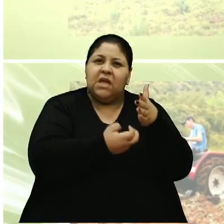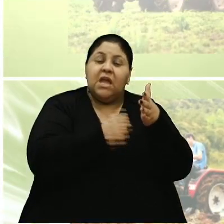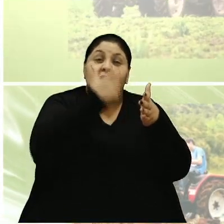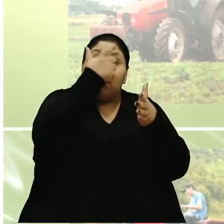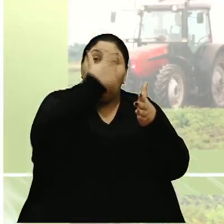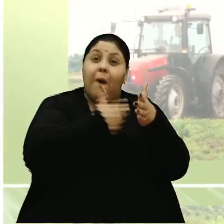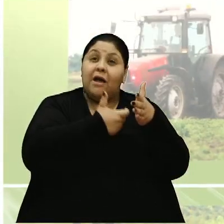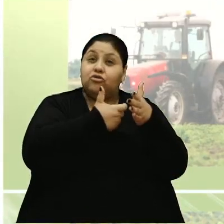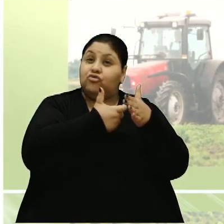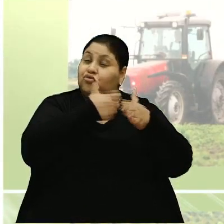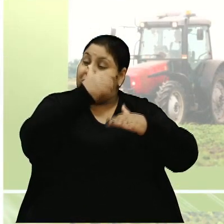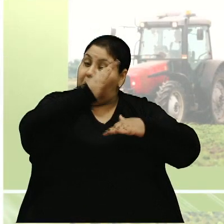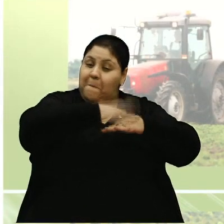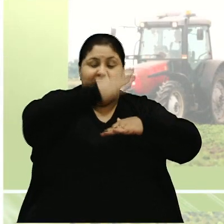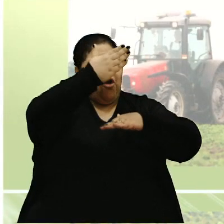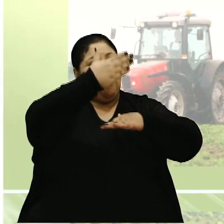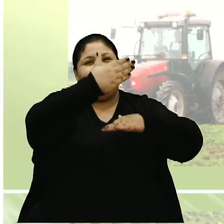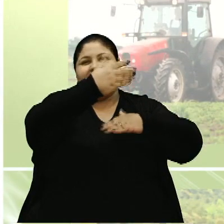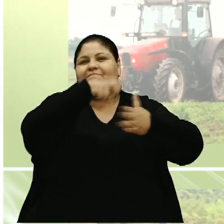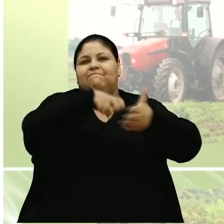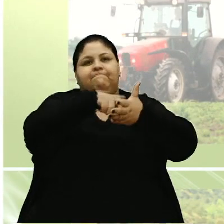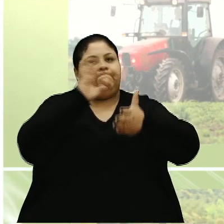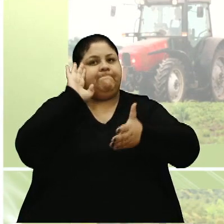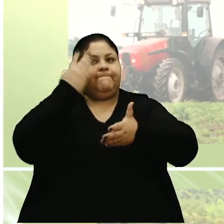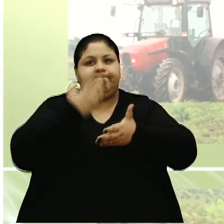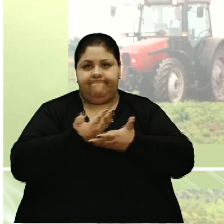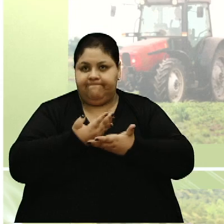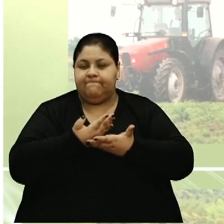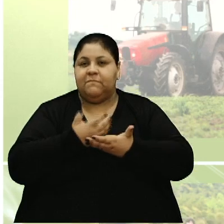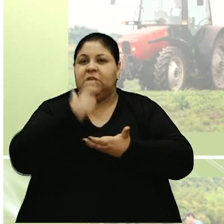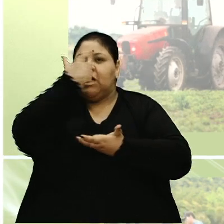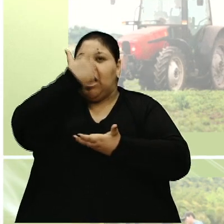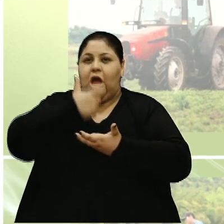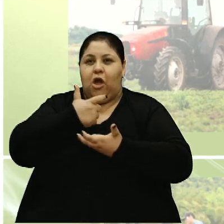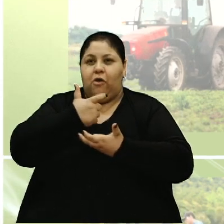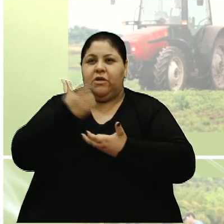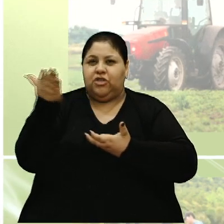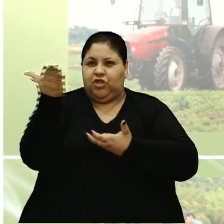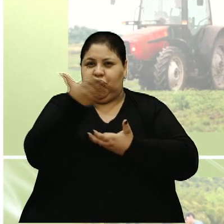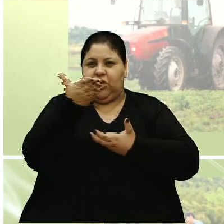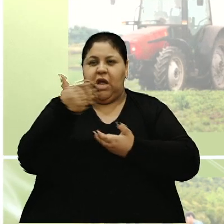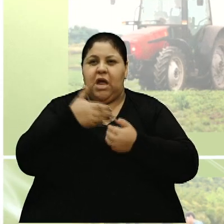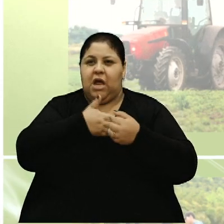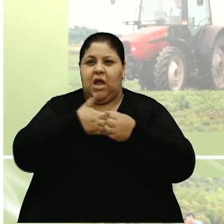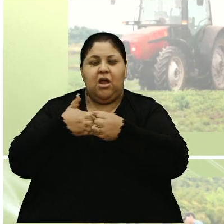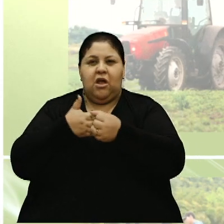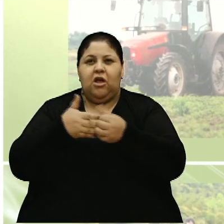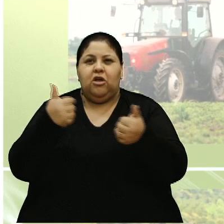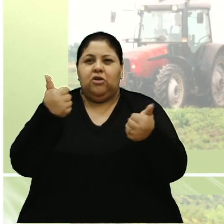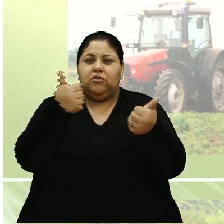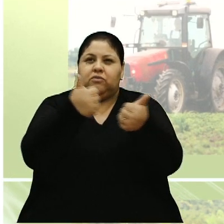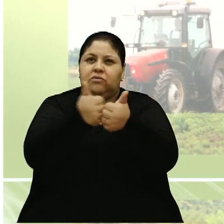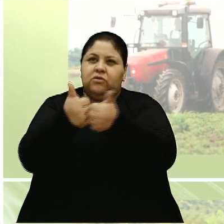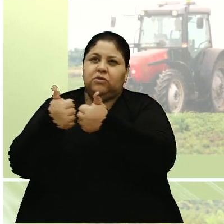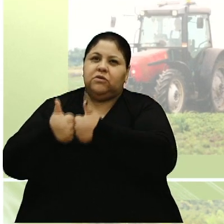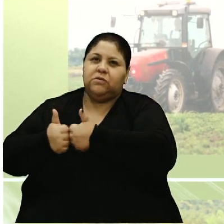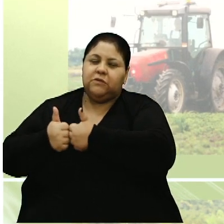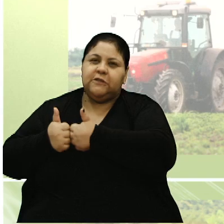maiores acidentes que ocorrem. Eu acho que os senhores já acompanharam, inclusive, através